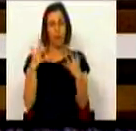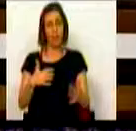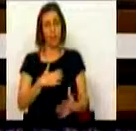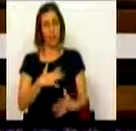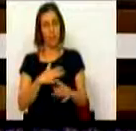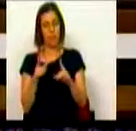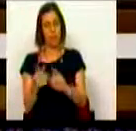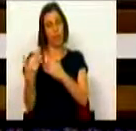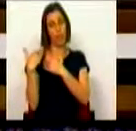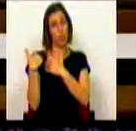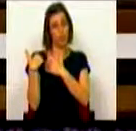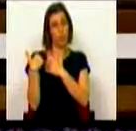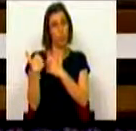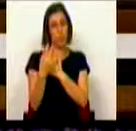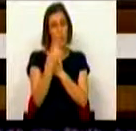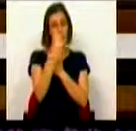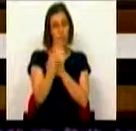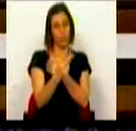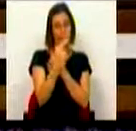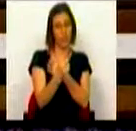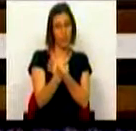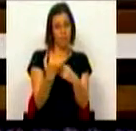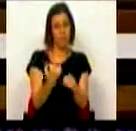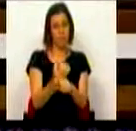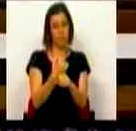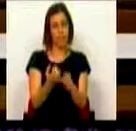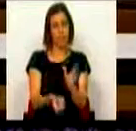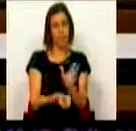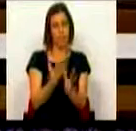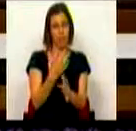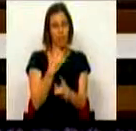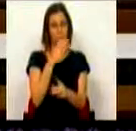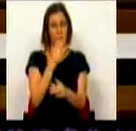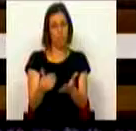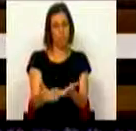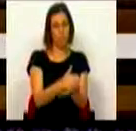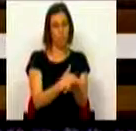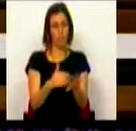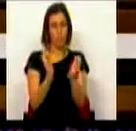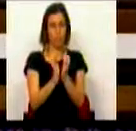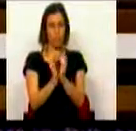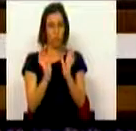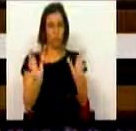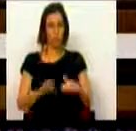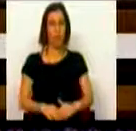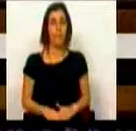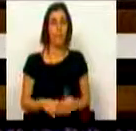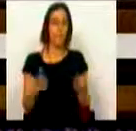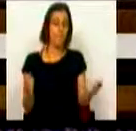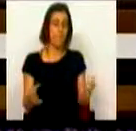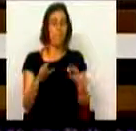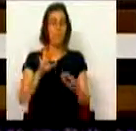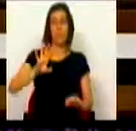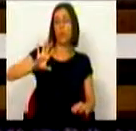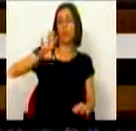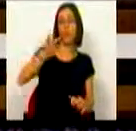empresas, responsáveis por cerca de 2/3 do emprego criado, segundo os dados da Segurança Social. Em termos